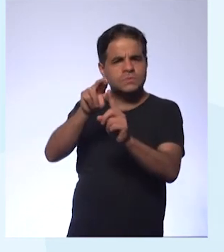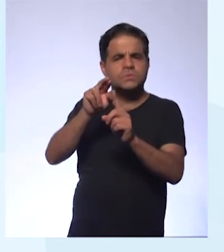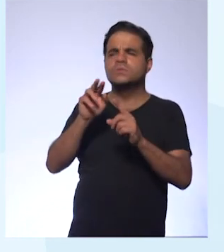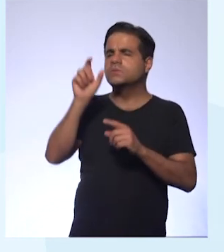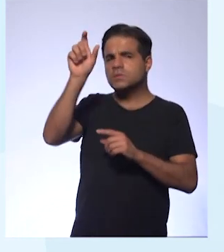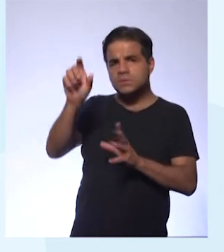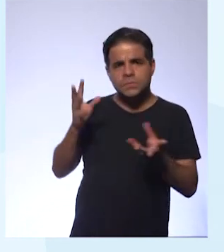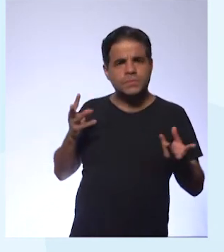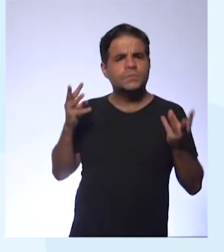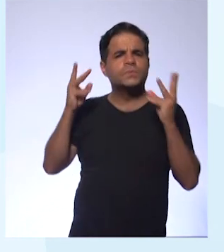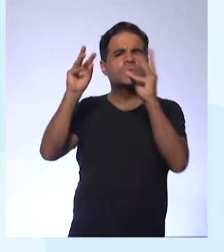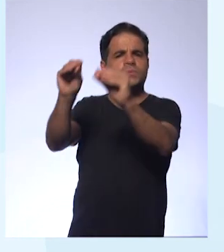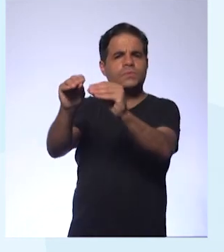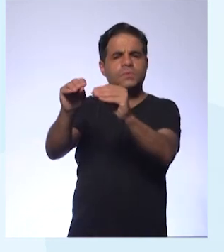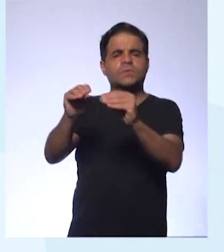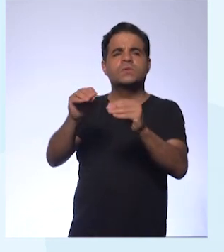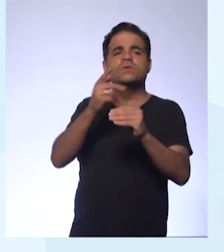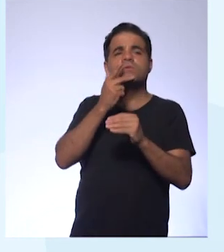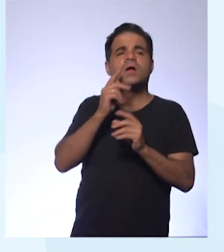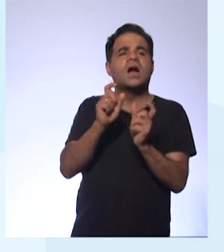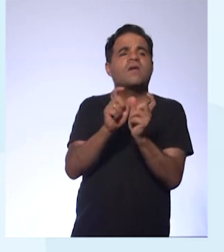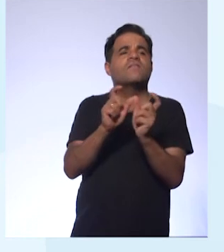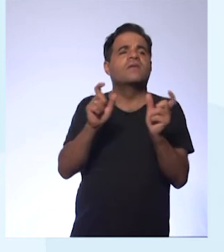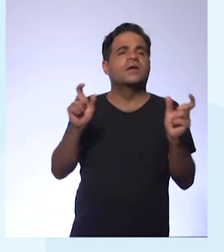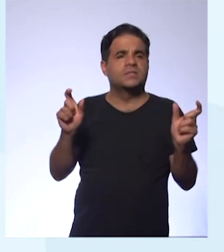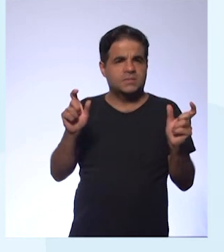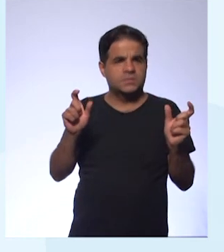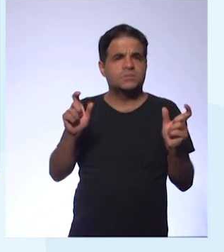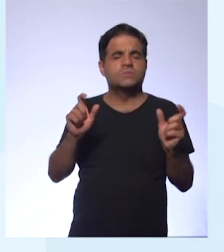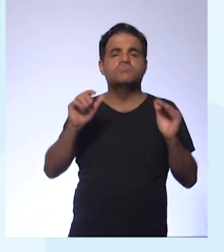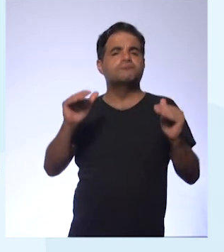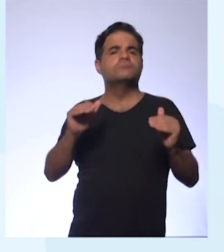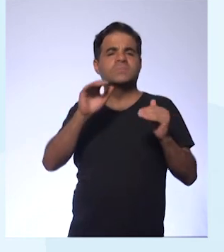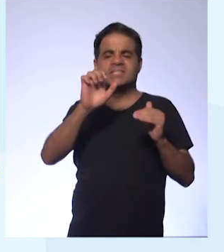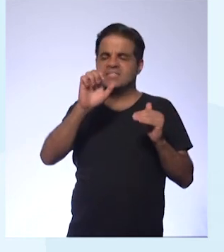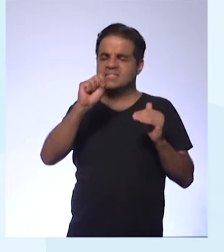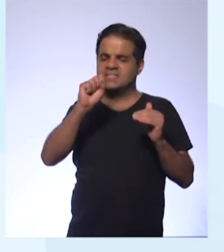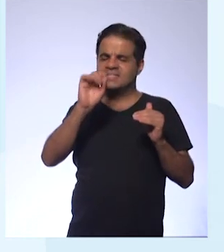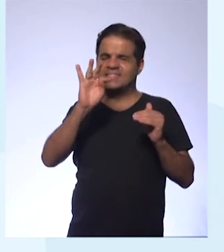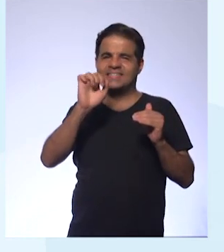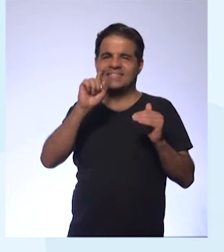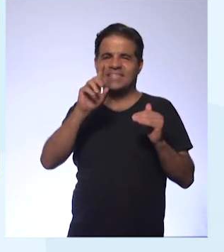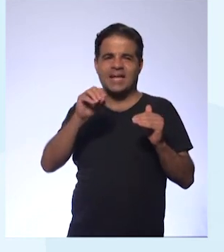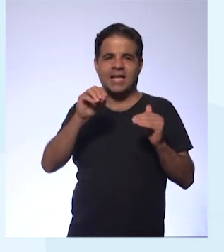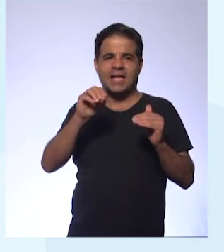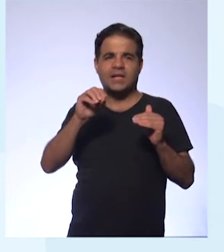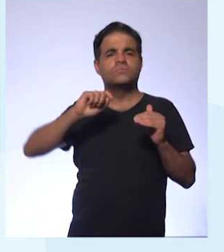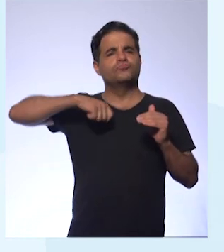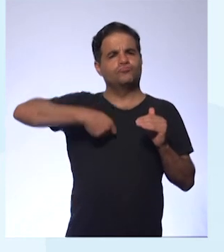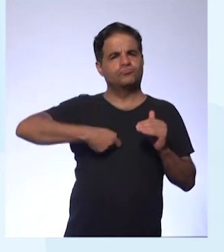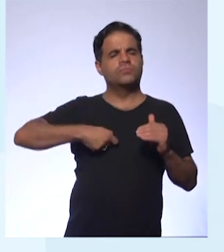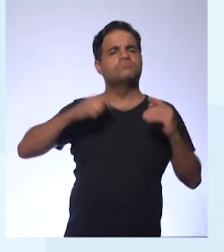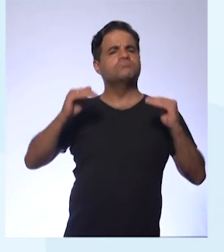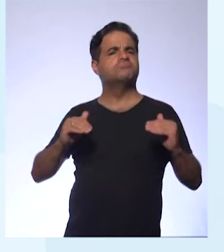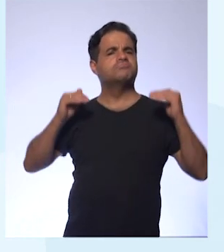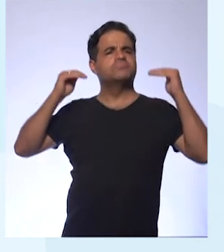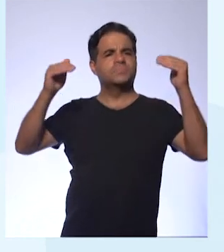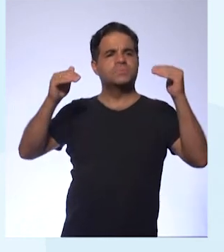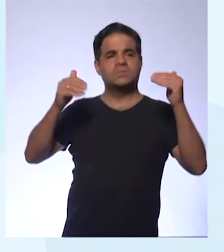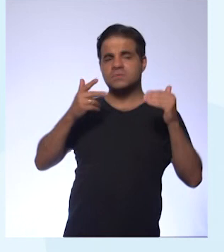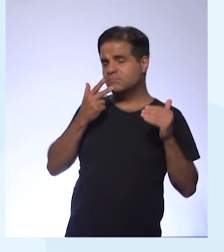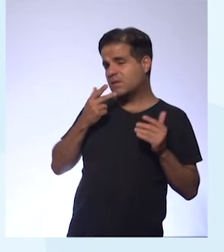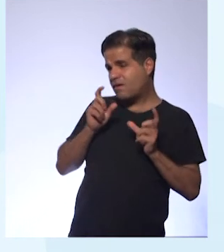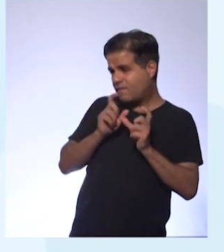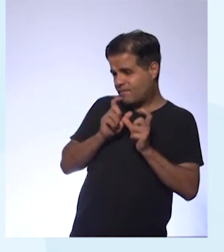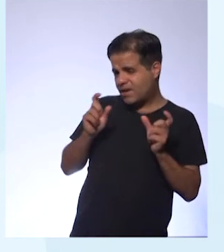ele atribui-se a frase "o Estado sou eu". Professor Carlos, você quer pronunciar essa frase em francês, por favor? L'État